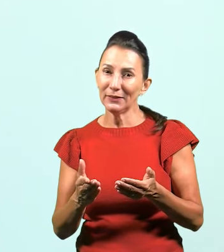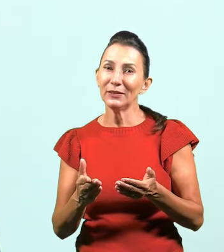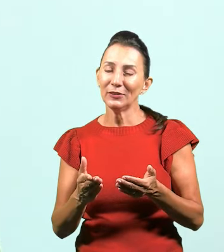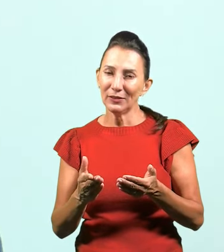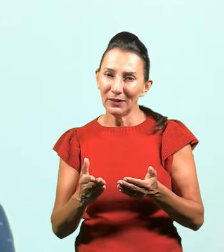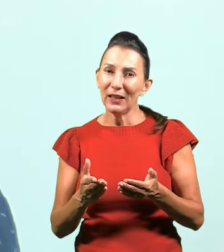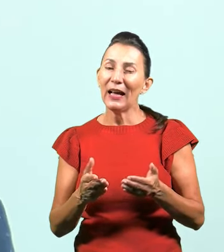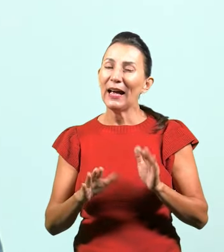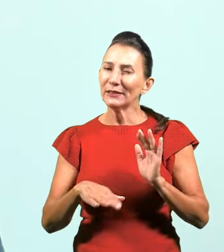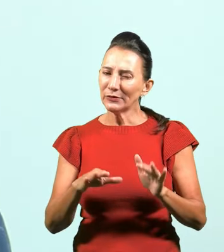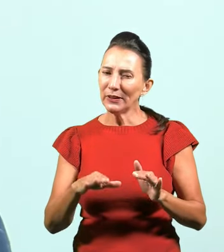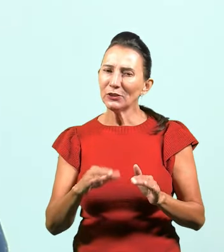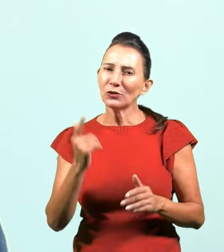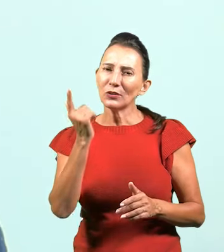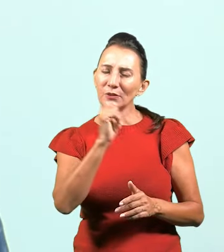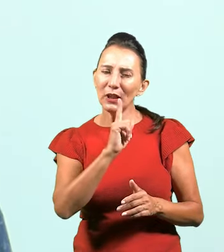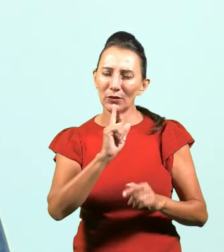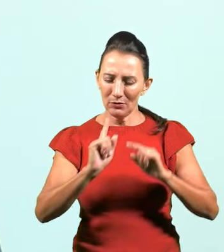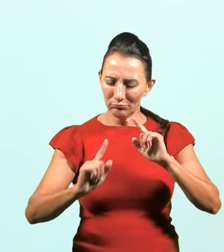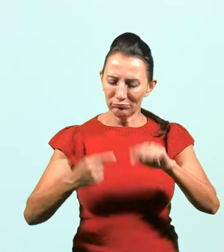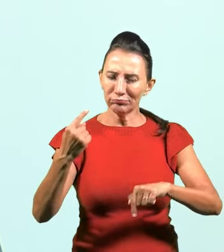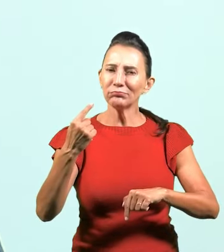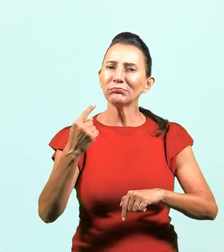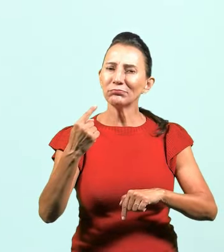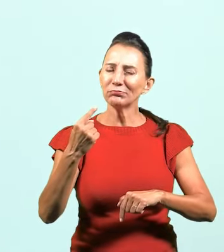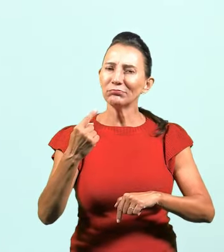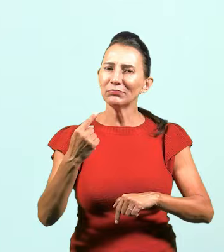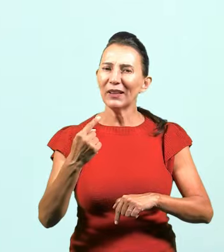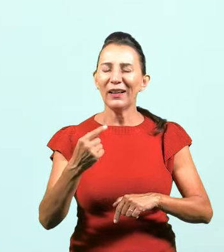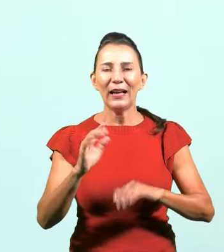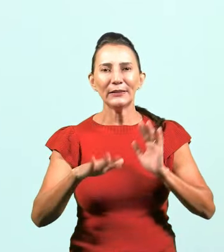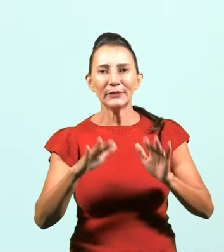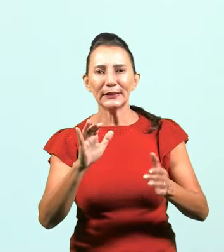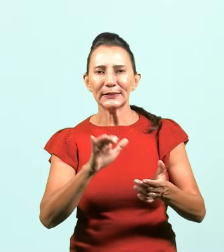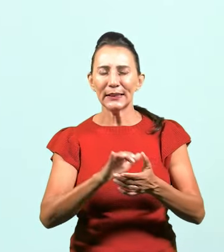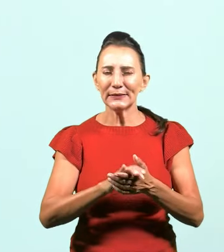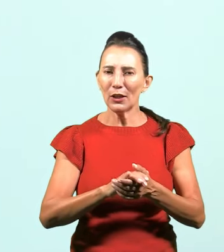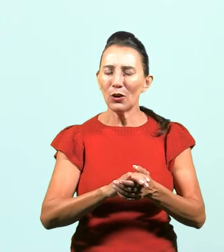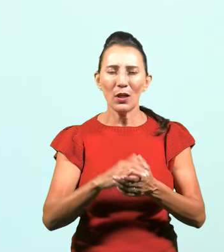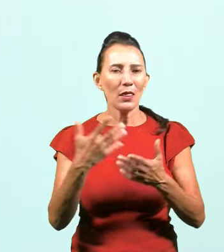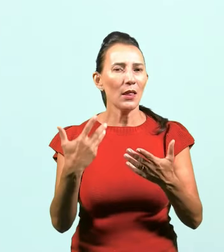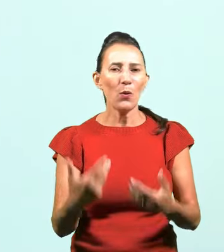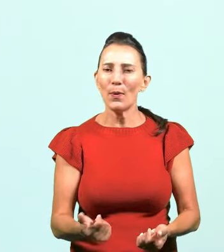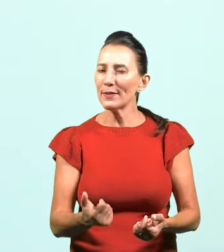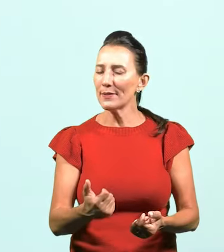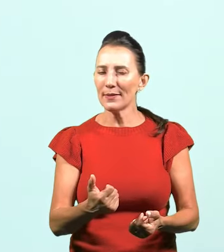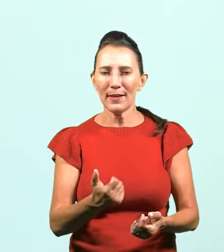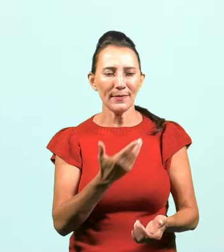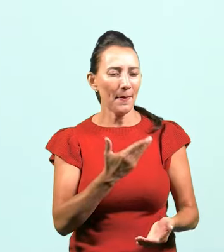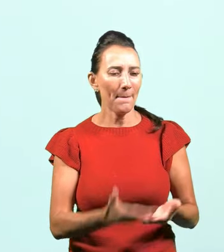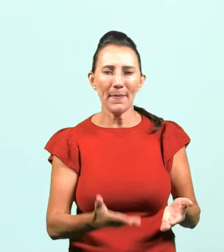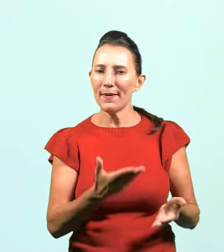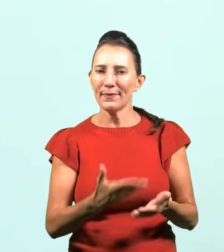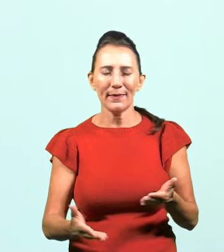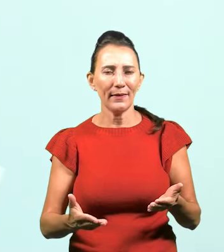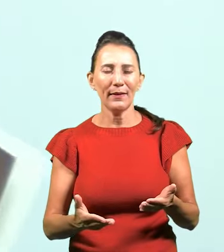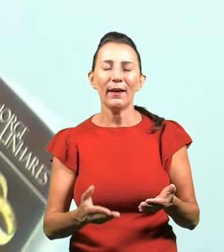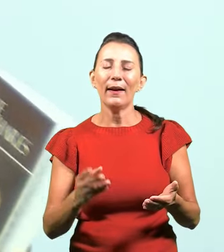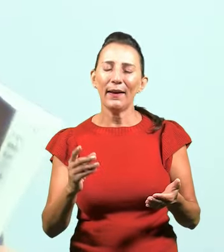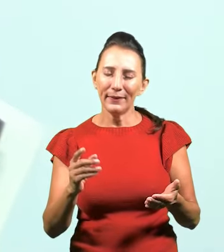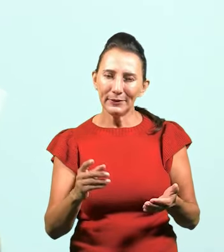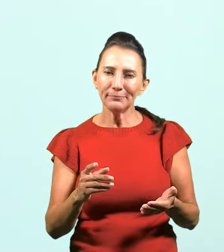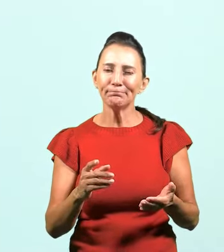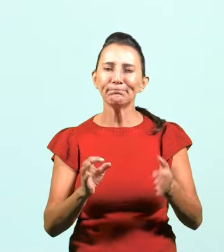nós grandes passos para as vitórias. E tem casais que não aceitam perder nenhuma